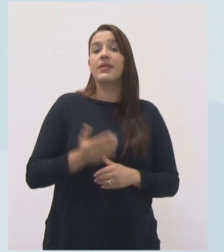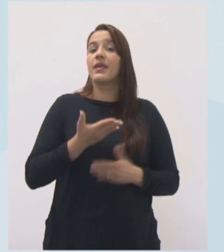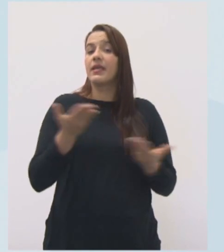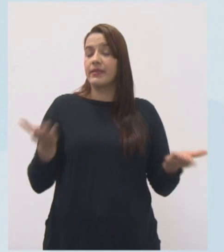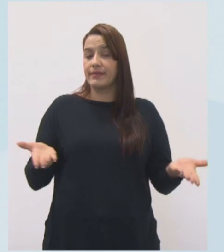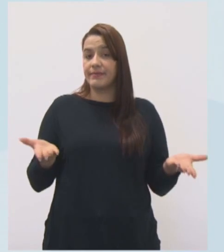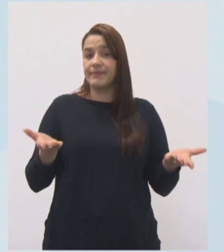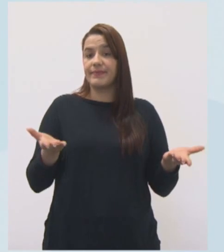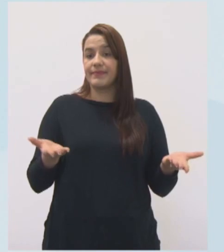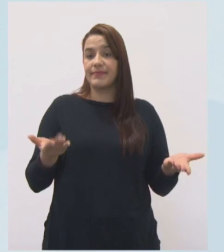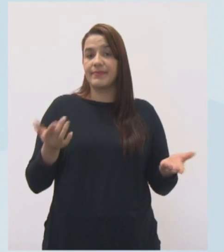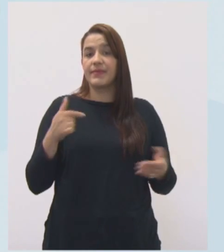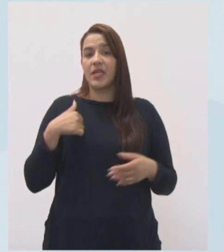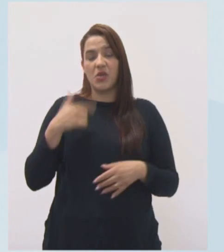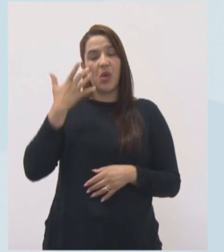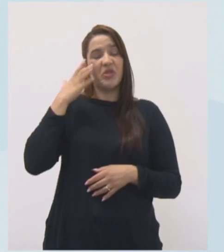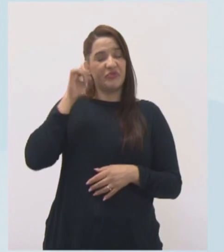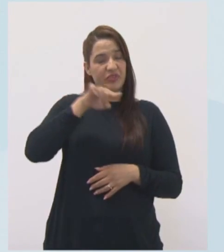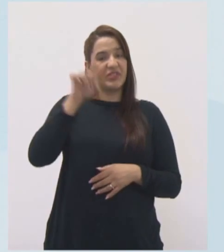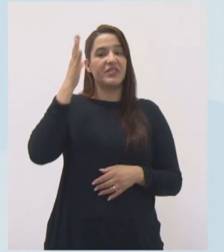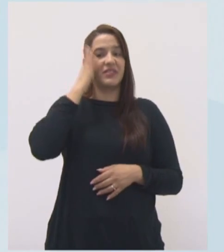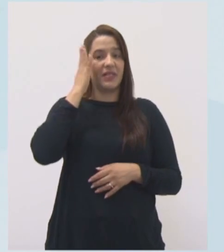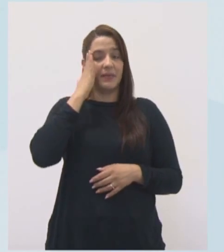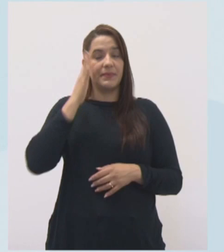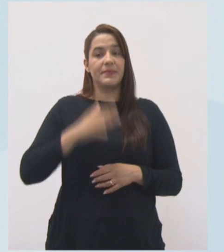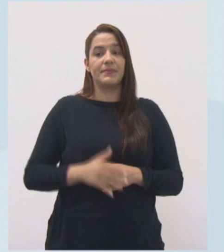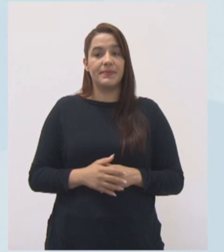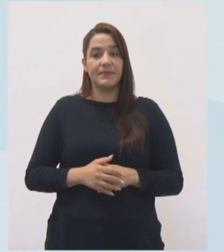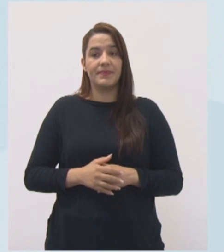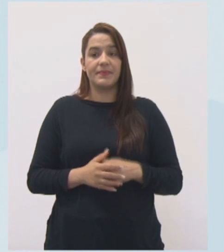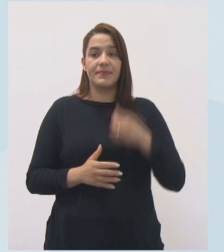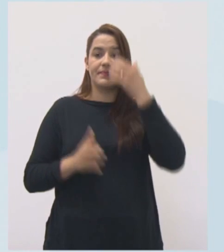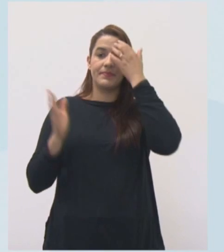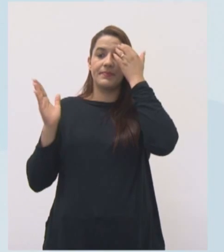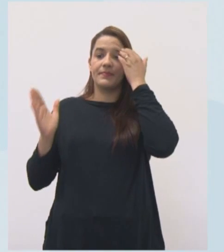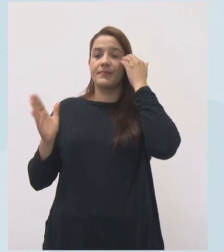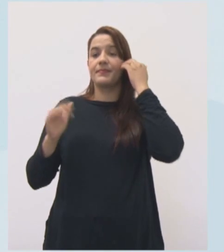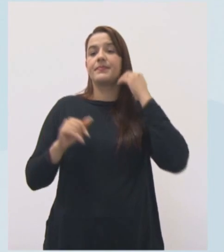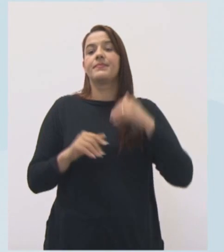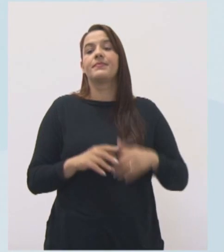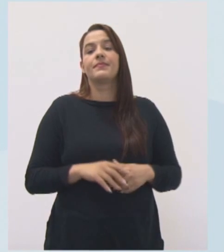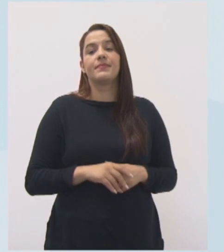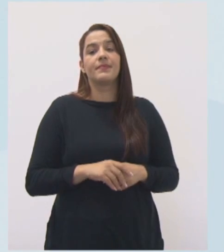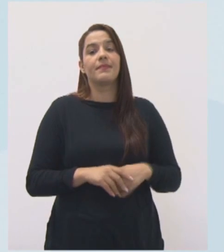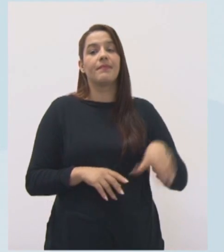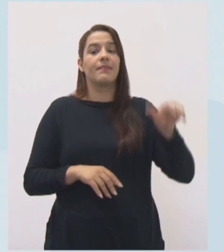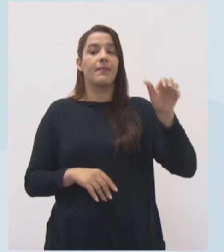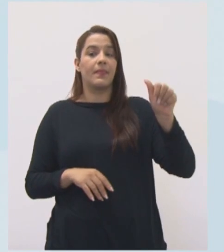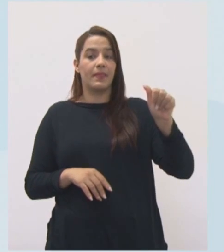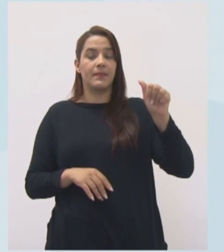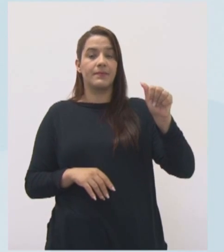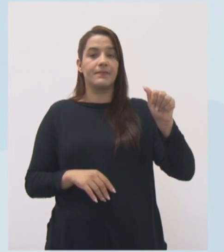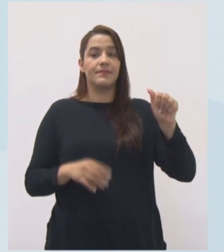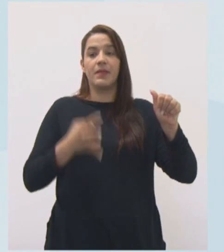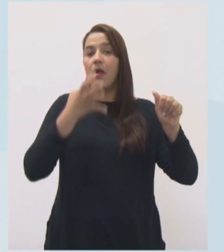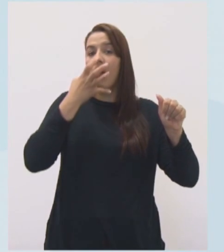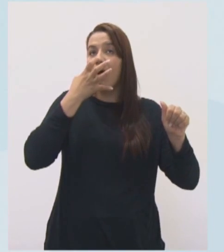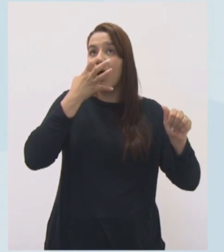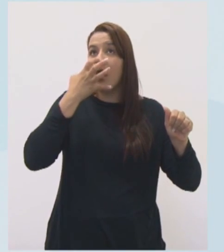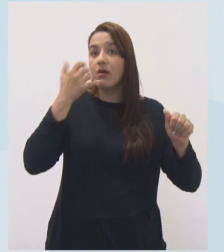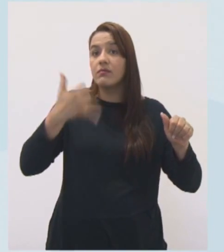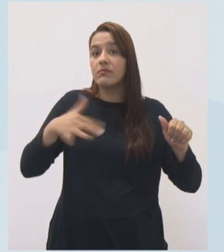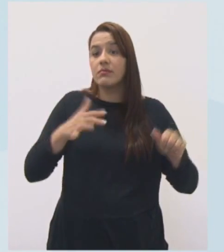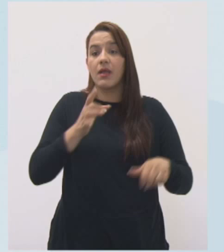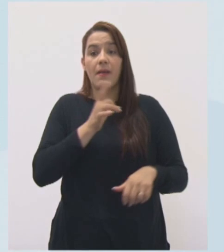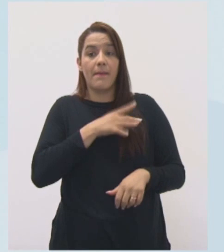certeza. Também acho. Então, ó. Letra A, que é admiração,